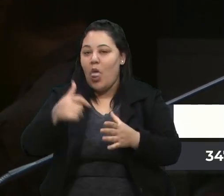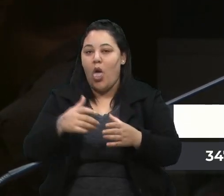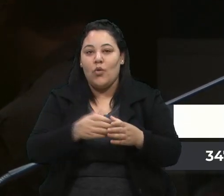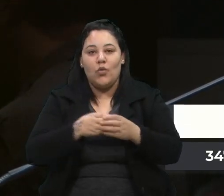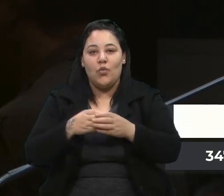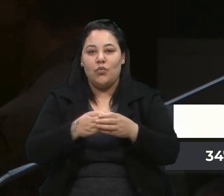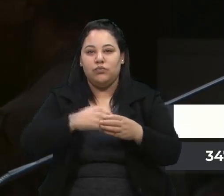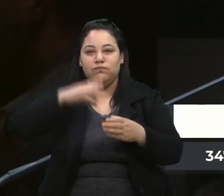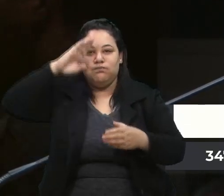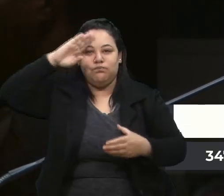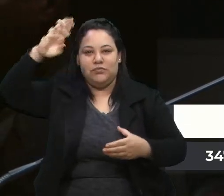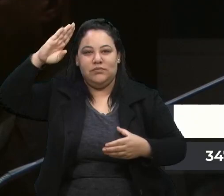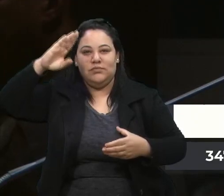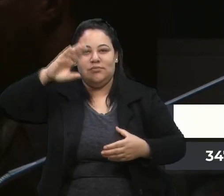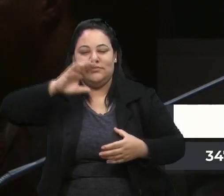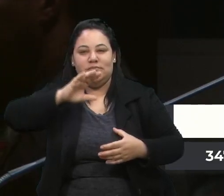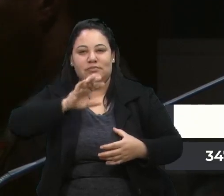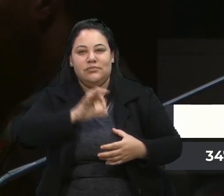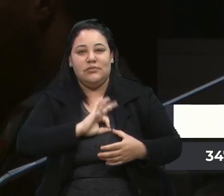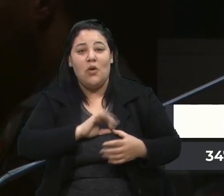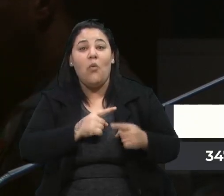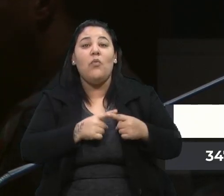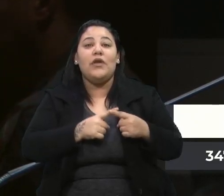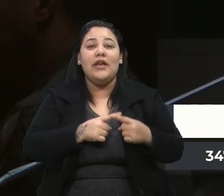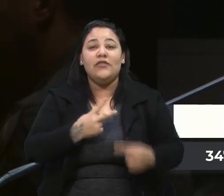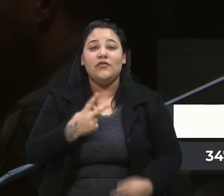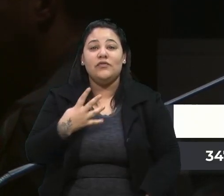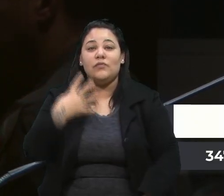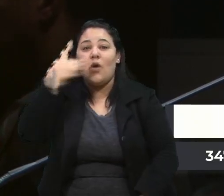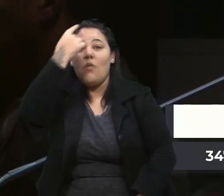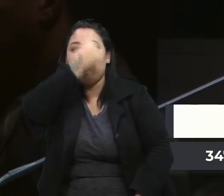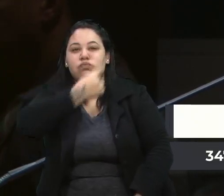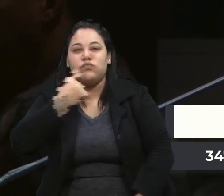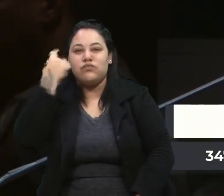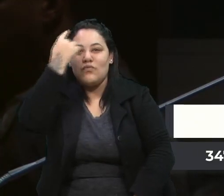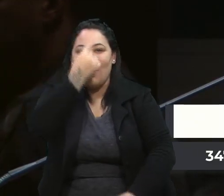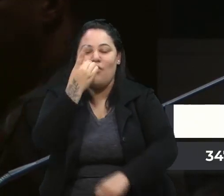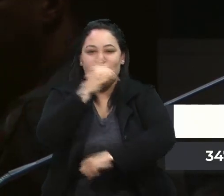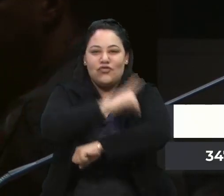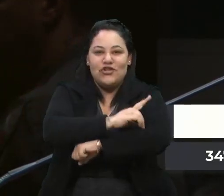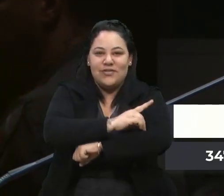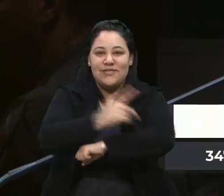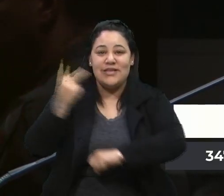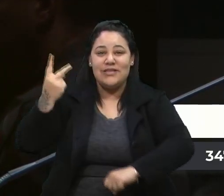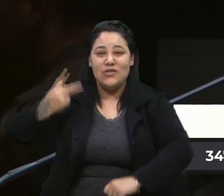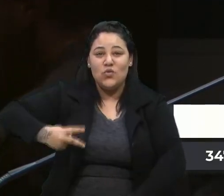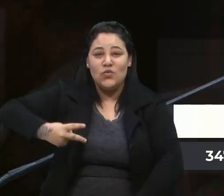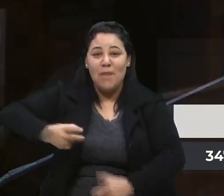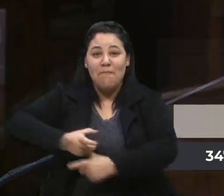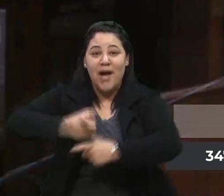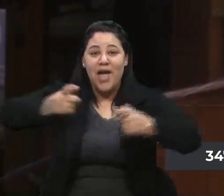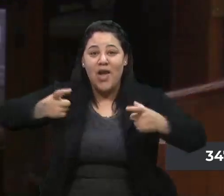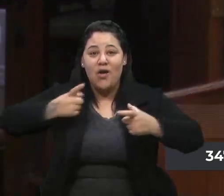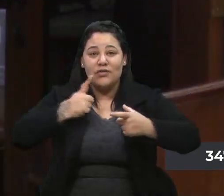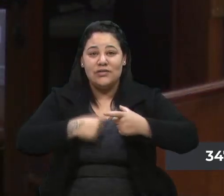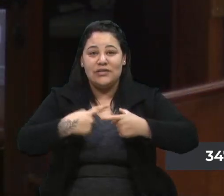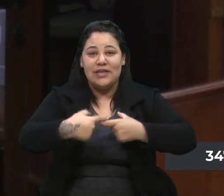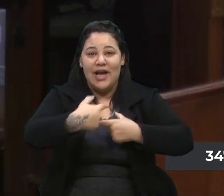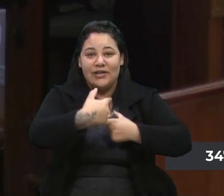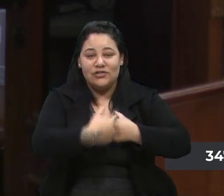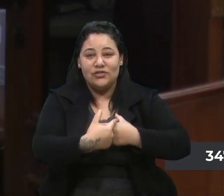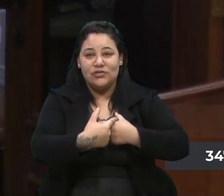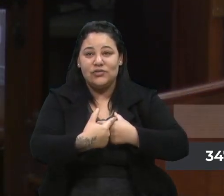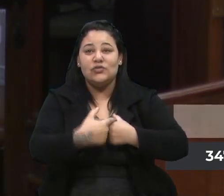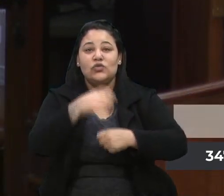Militar. Por quê? Porque ele está 24 horas por dia na segunda maior cidade do estado, que é a sexta cidade da